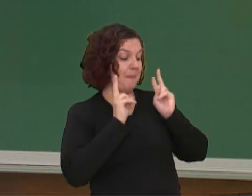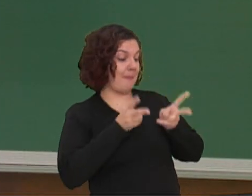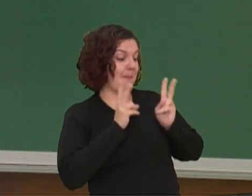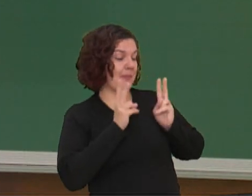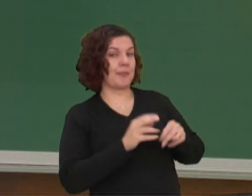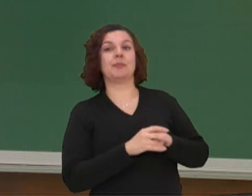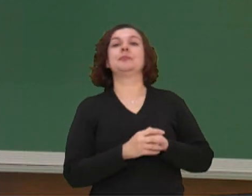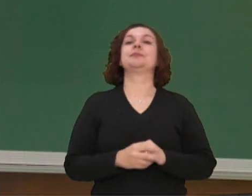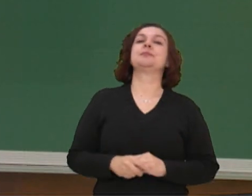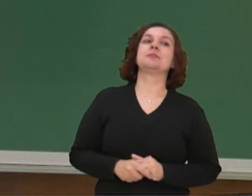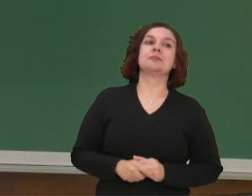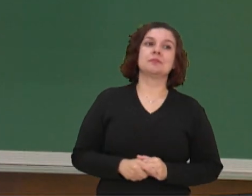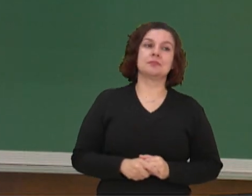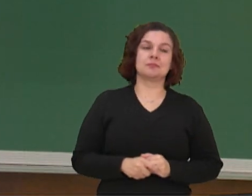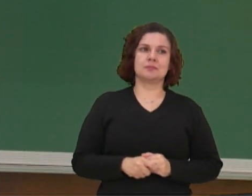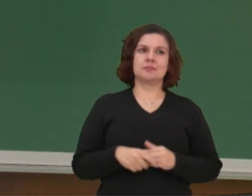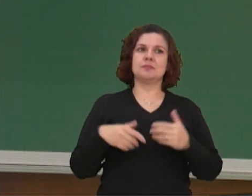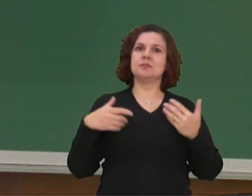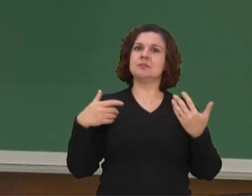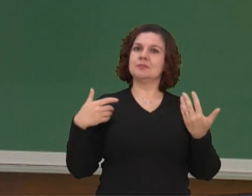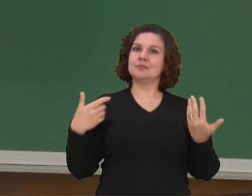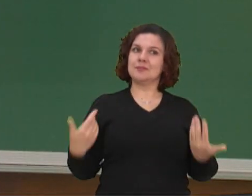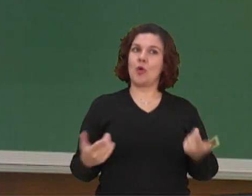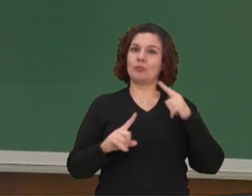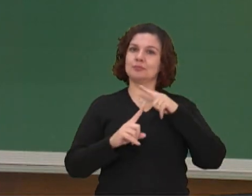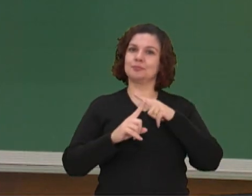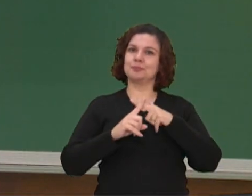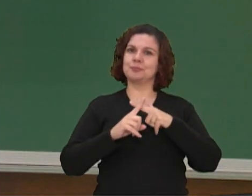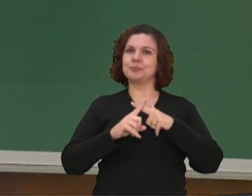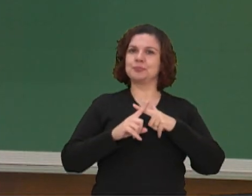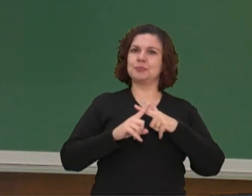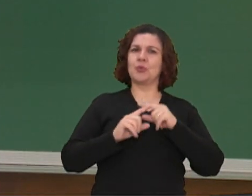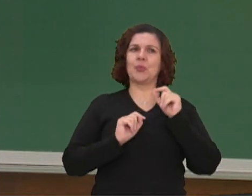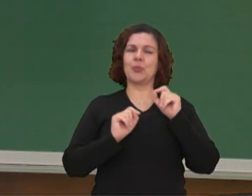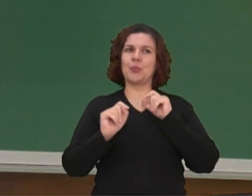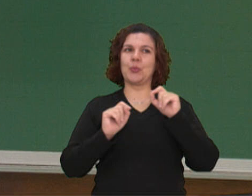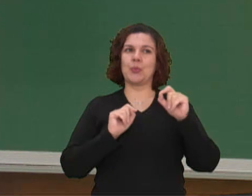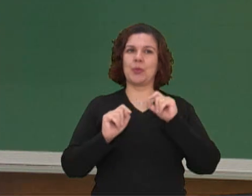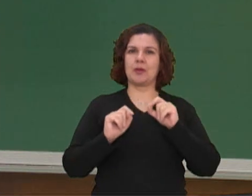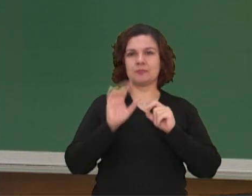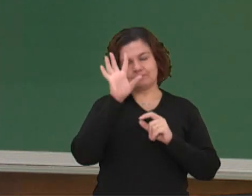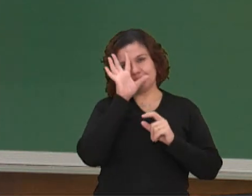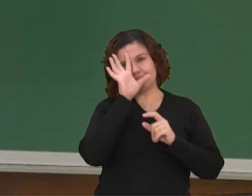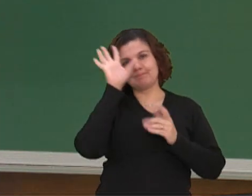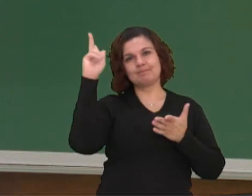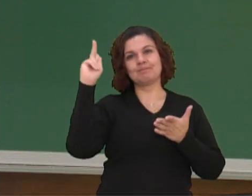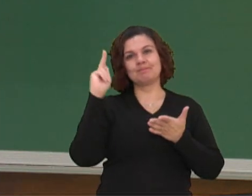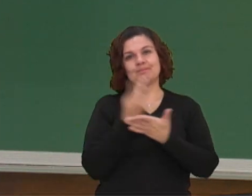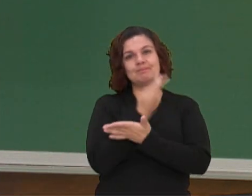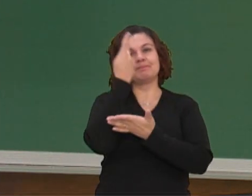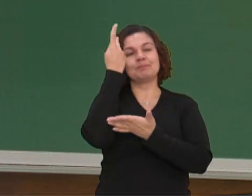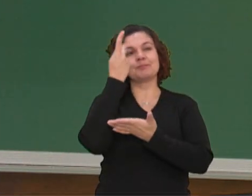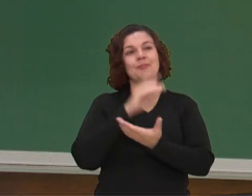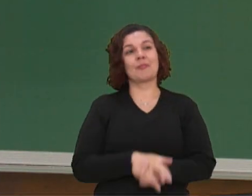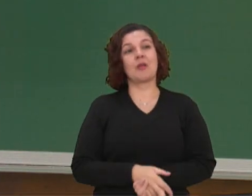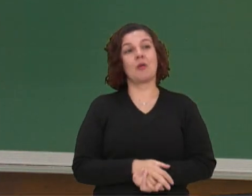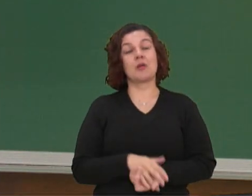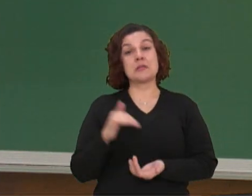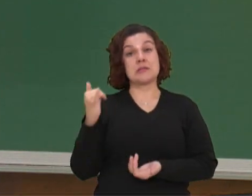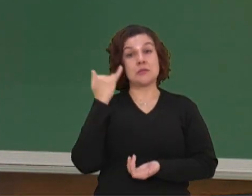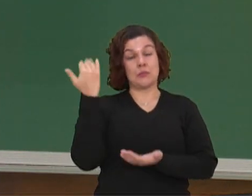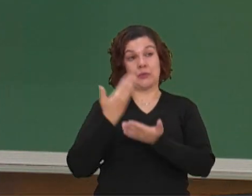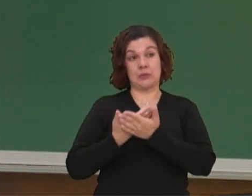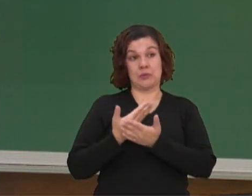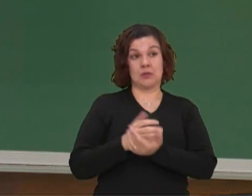correção. E aí, o que nós vamos ter ali de consequência bem importante para a gente